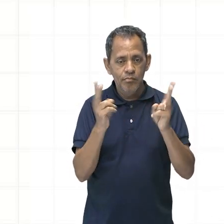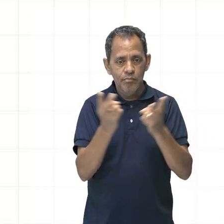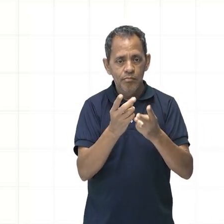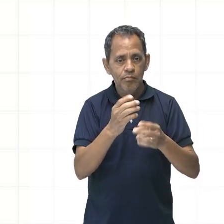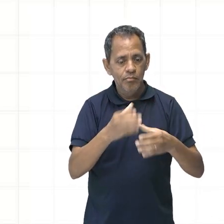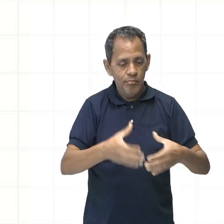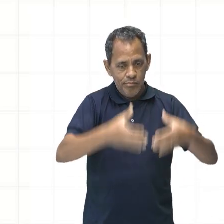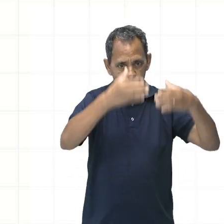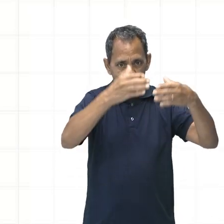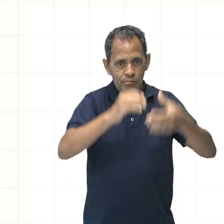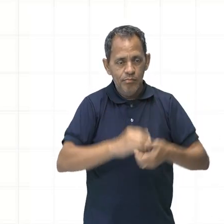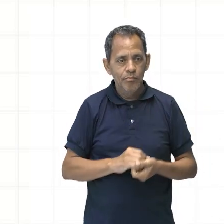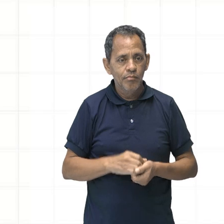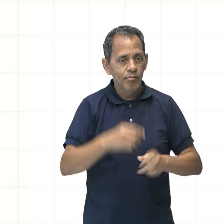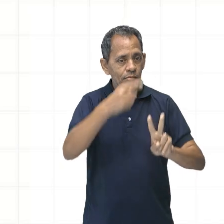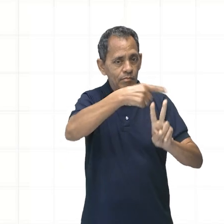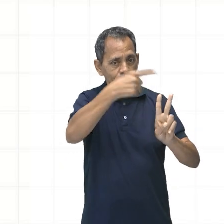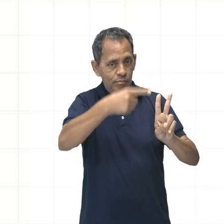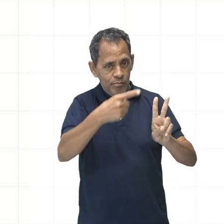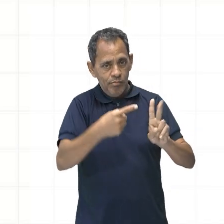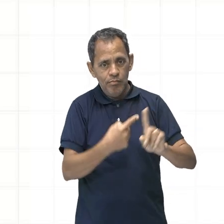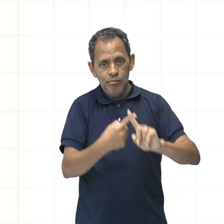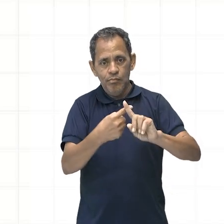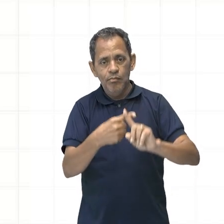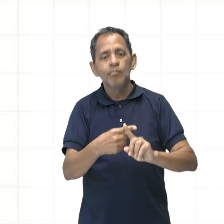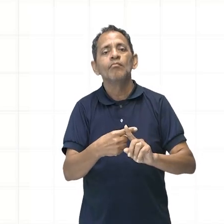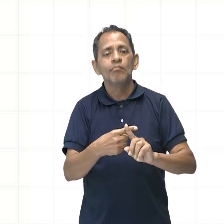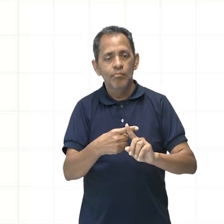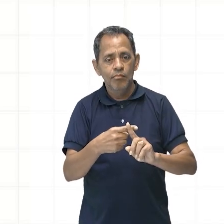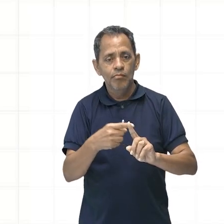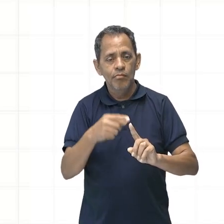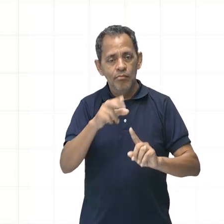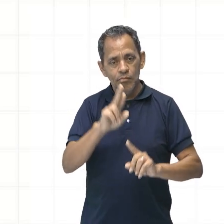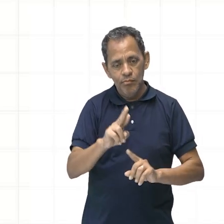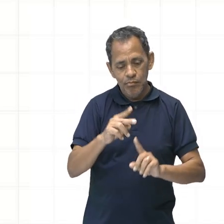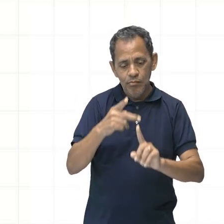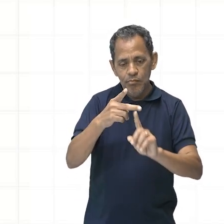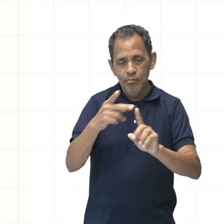fórmula π vezes o raio ao quadrado vezes a altura.